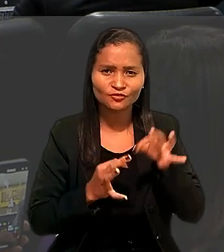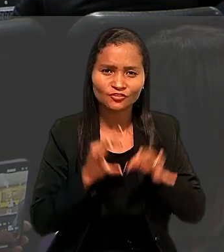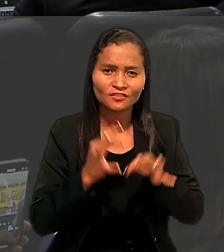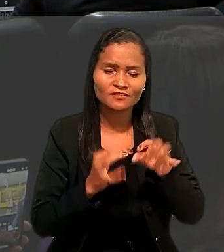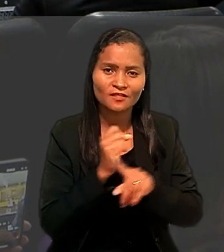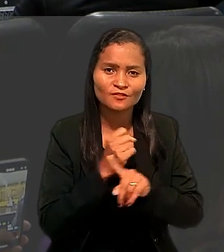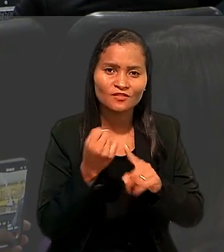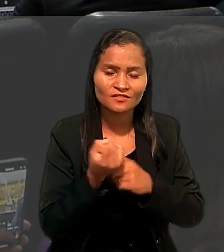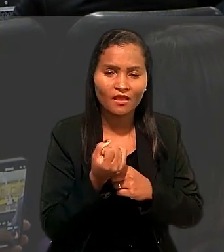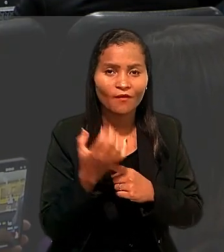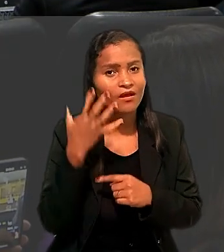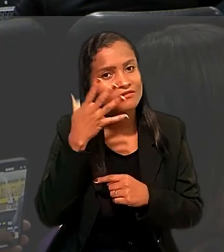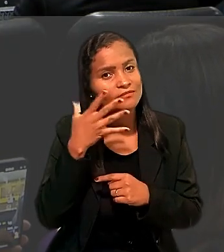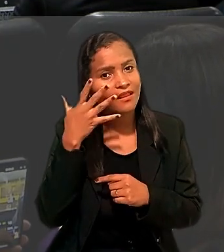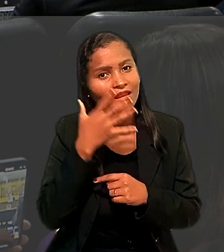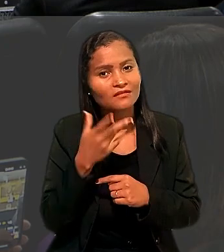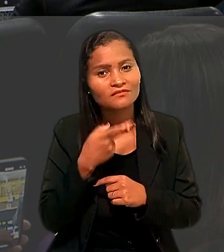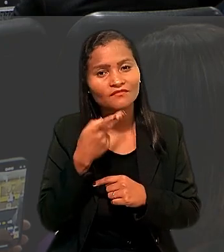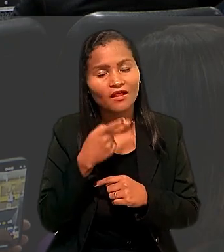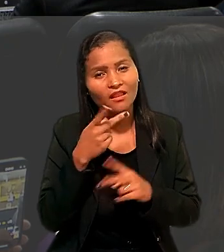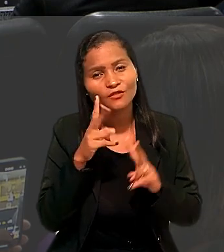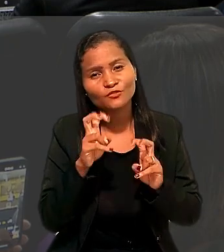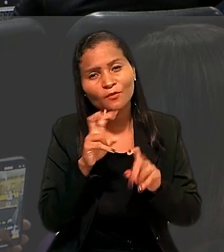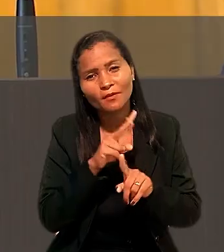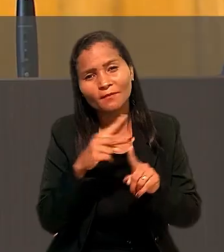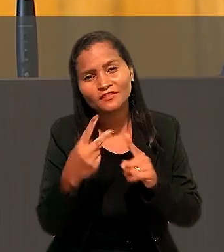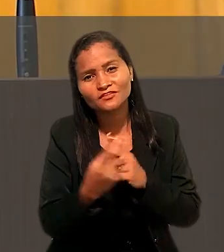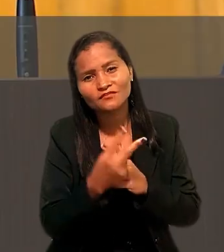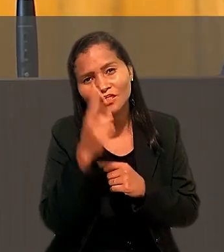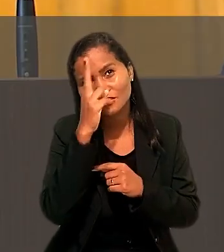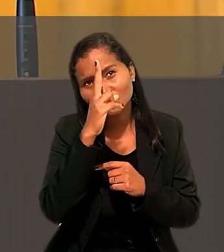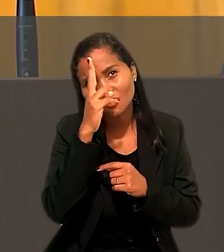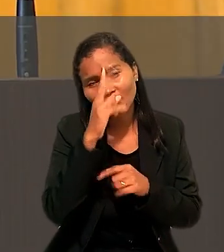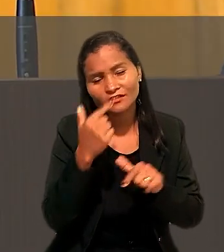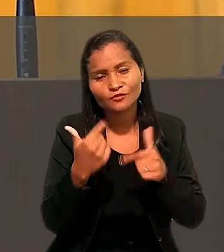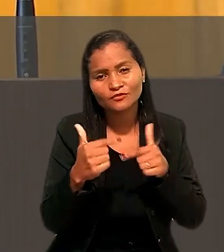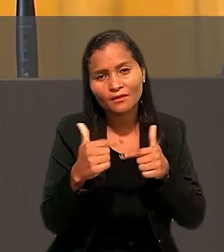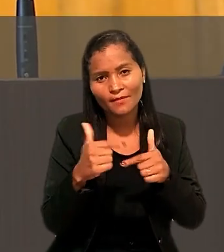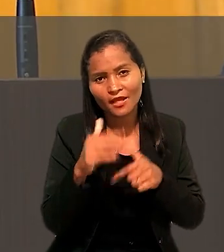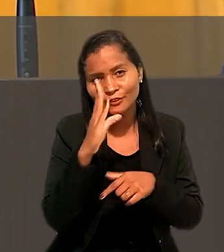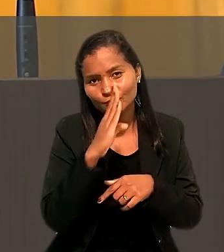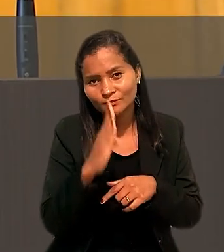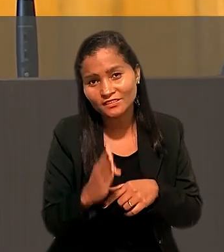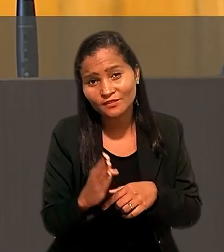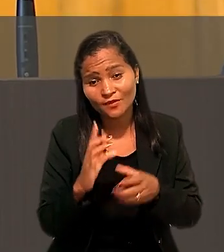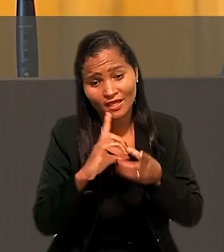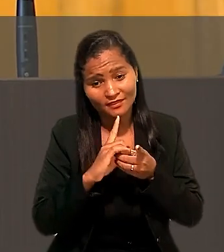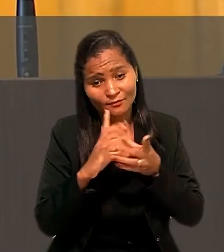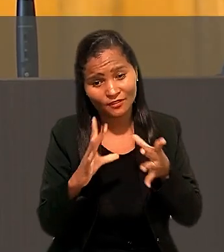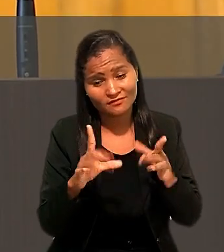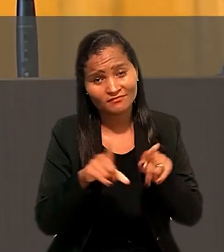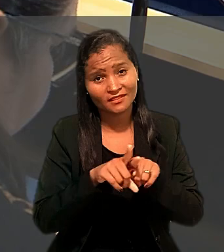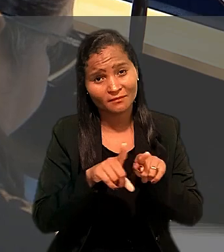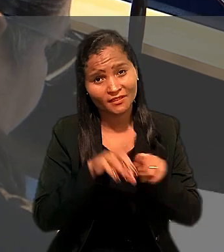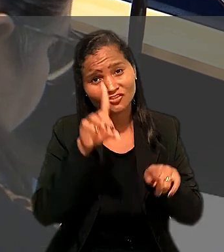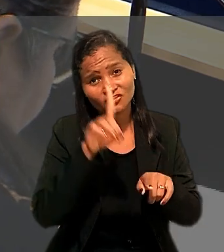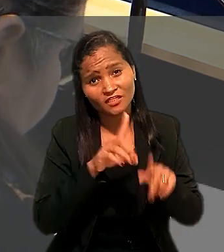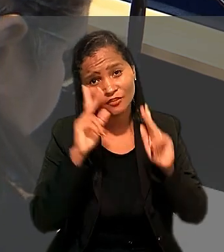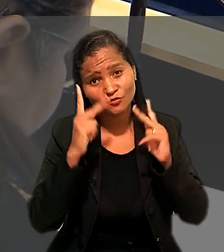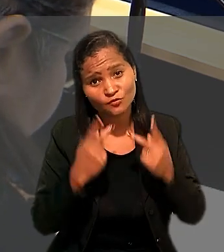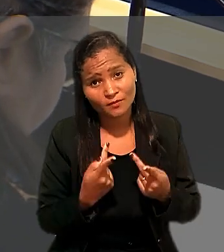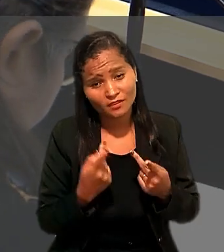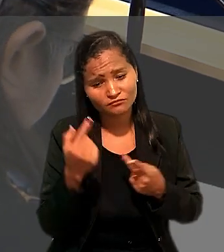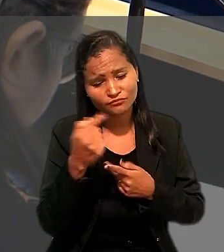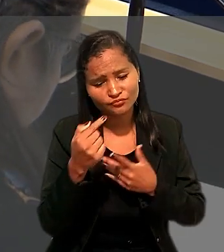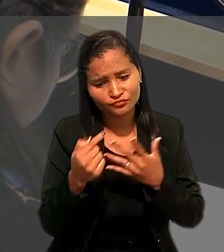e Justiça Social. As palestras abordaram a perspectiva histórica do trabalho no Brasil, a democracia e os